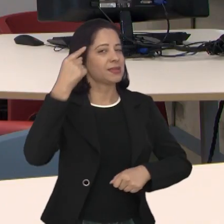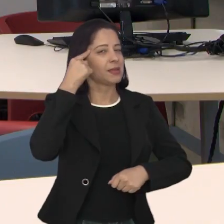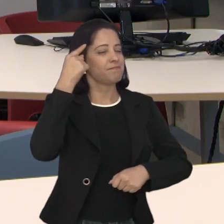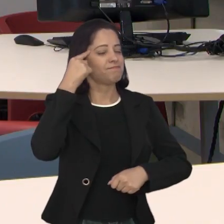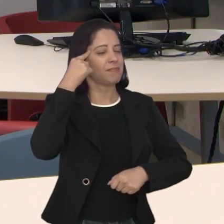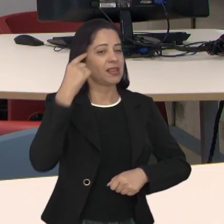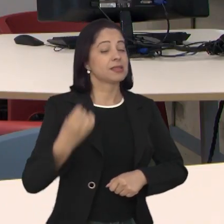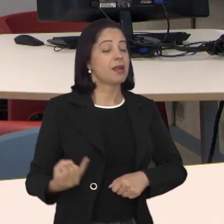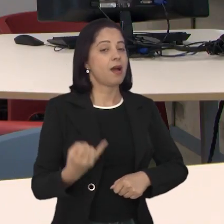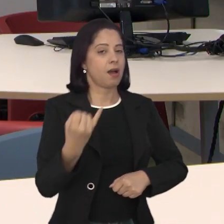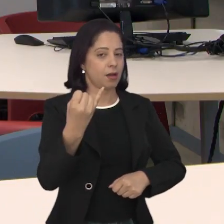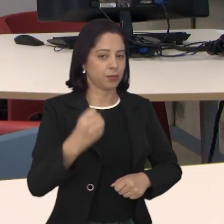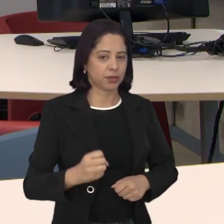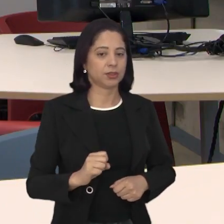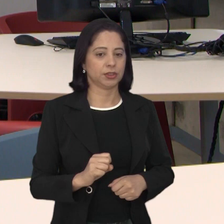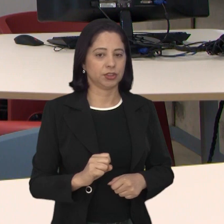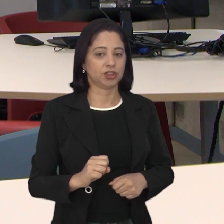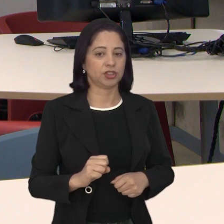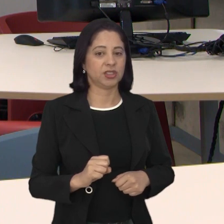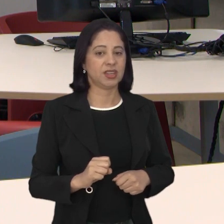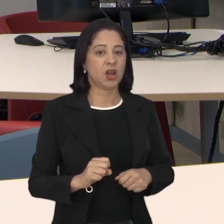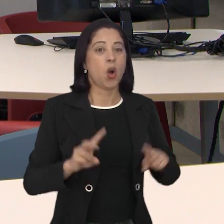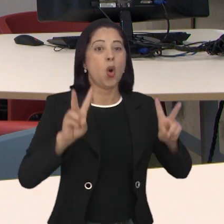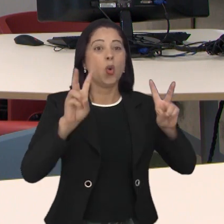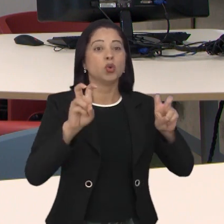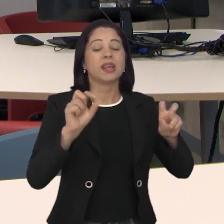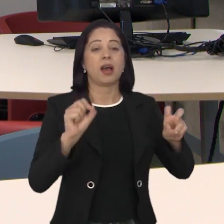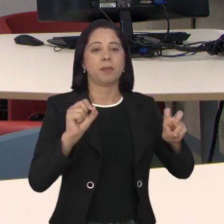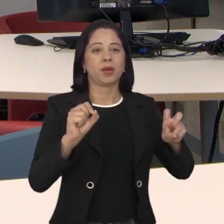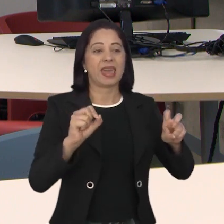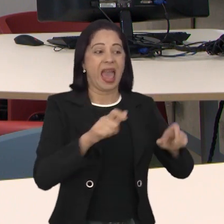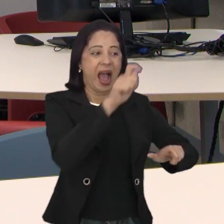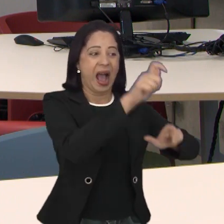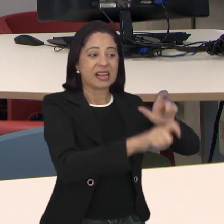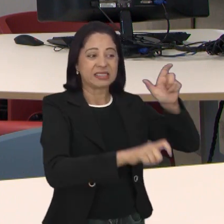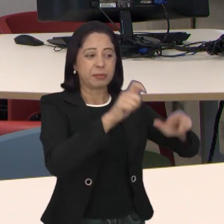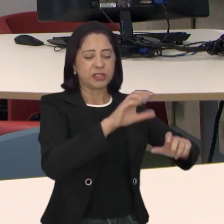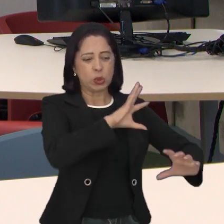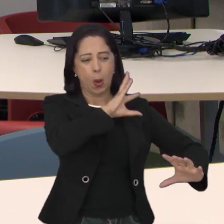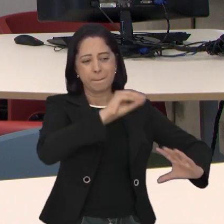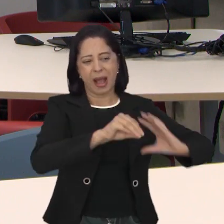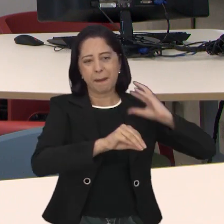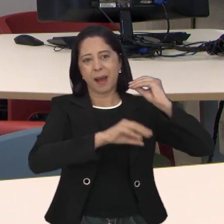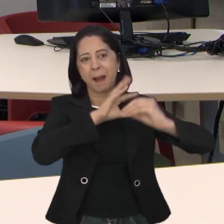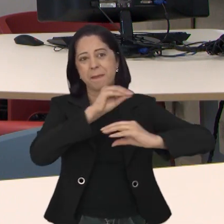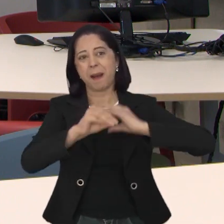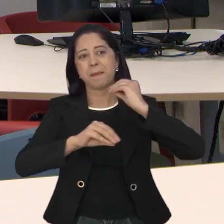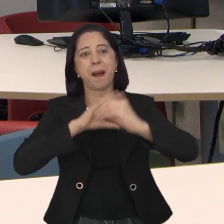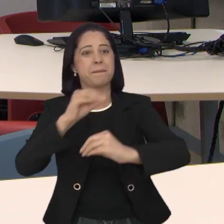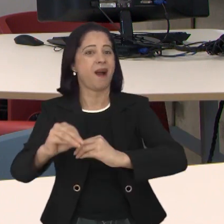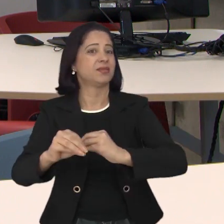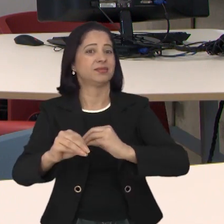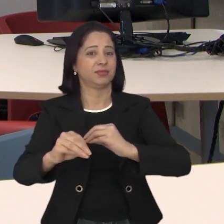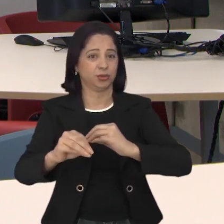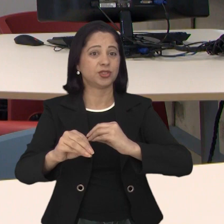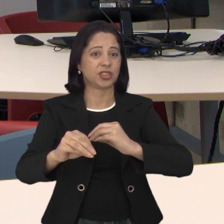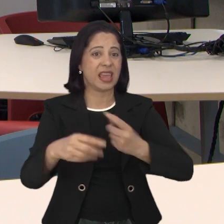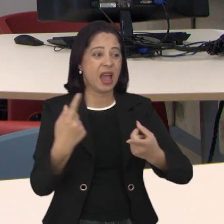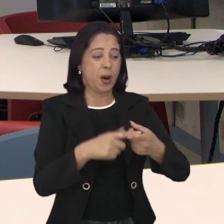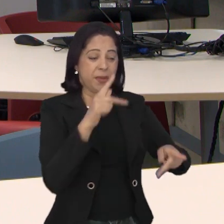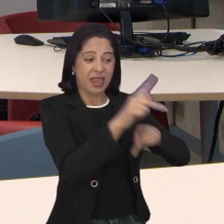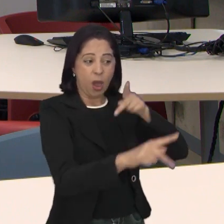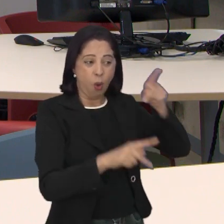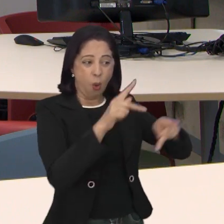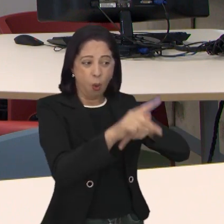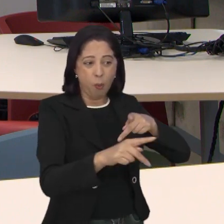considerar também que é bastante importante é a questão das migrações né porque esses conflitos acabam levando uma parte das